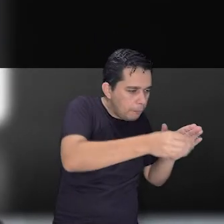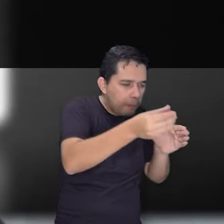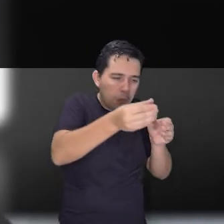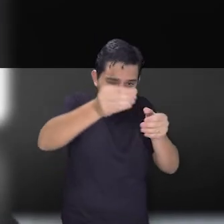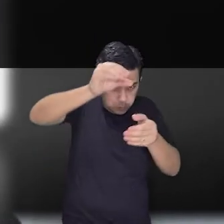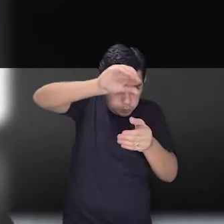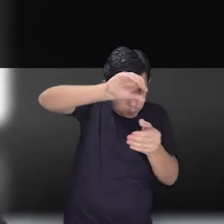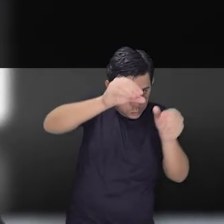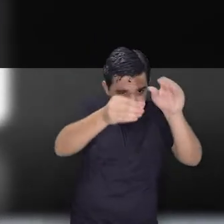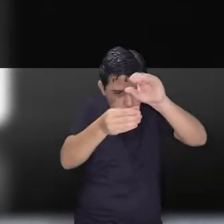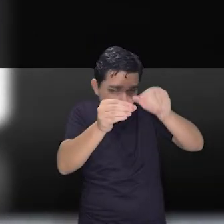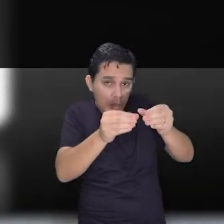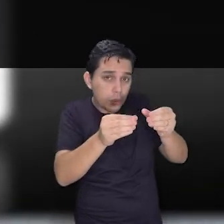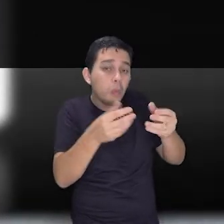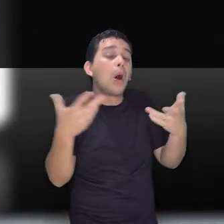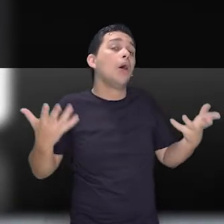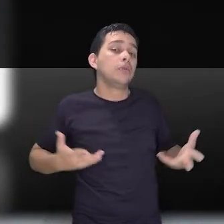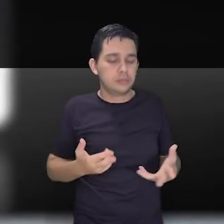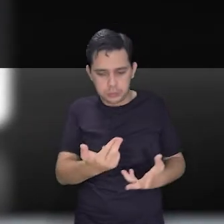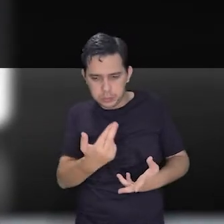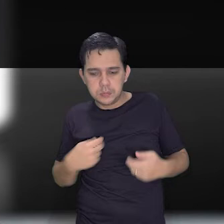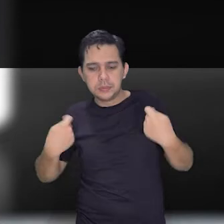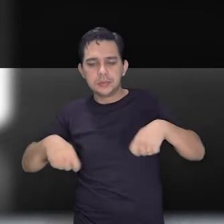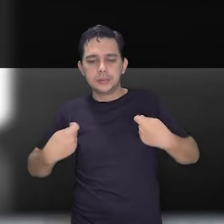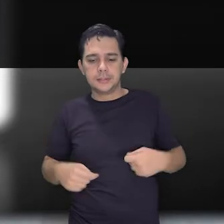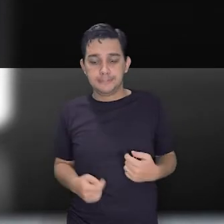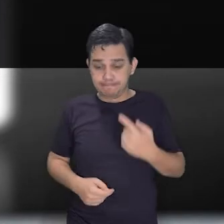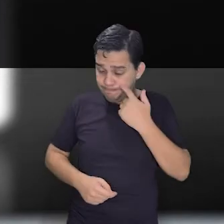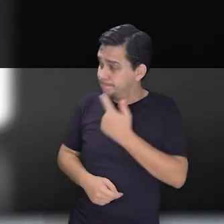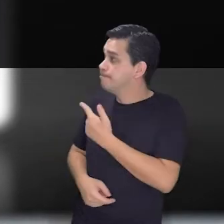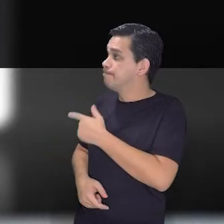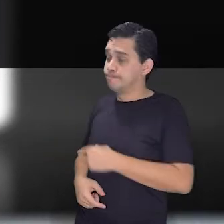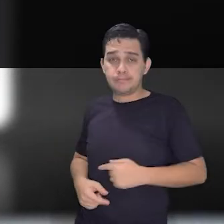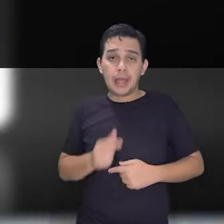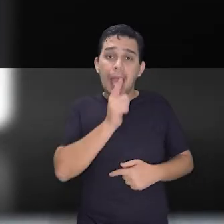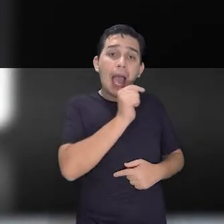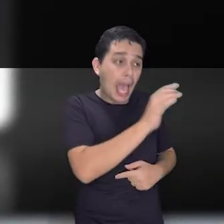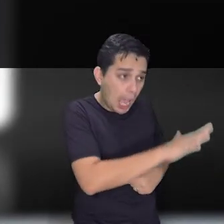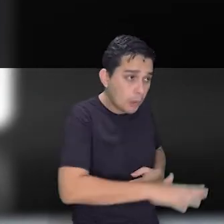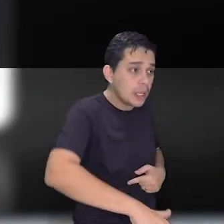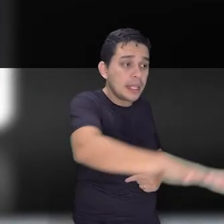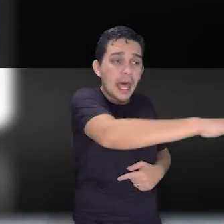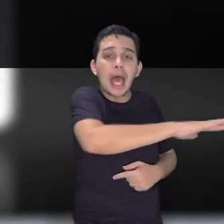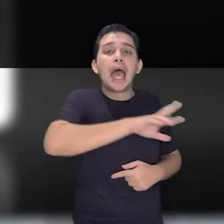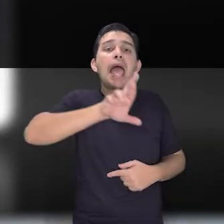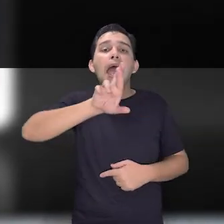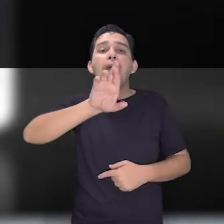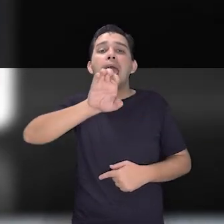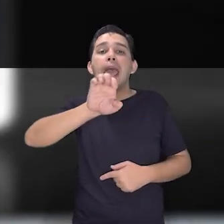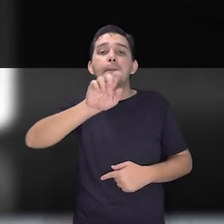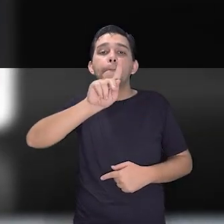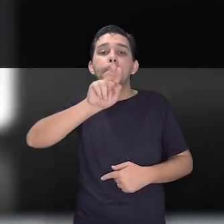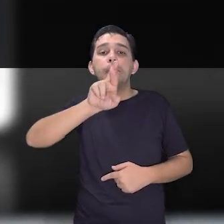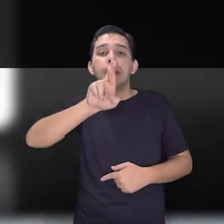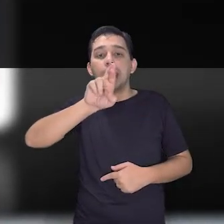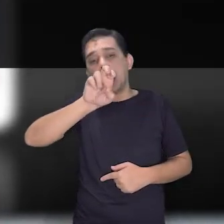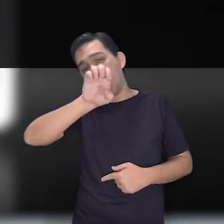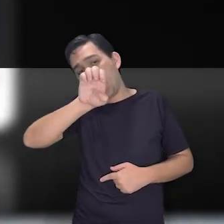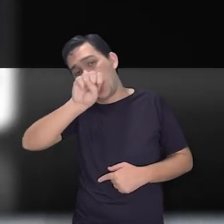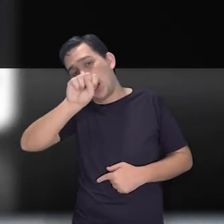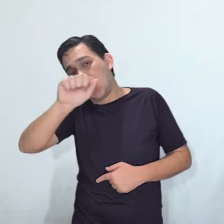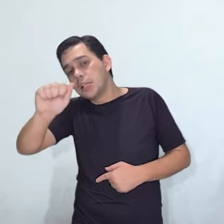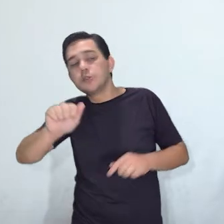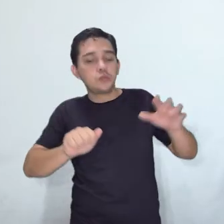represa de Utunaíba, nos últimos 3 meses, comprovando aí o atendimento dos padrões de potabilidade previstos